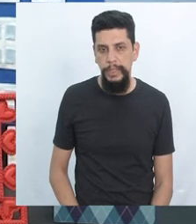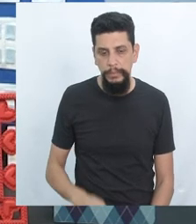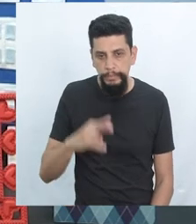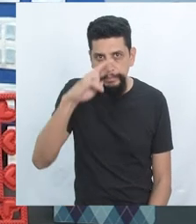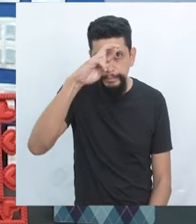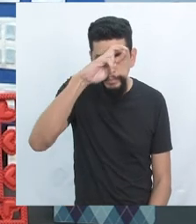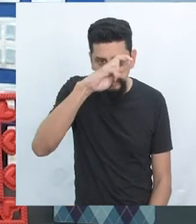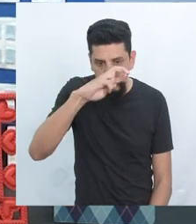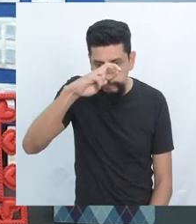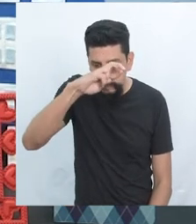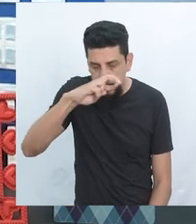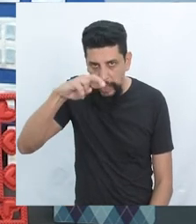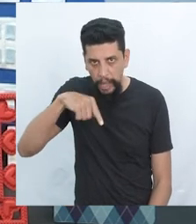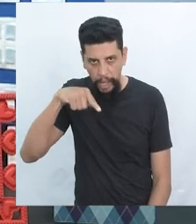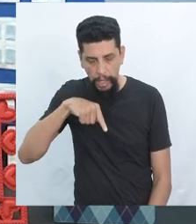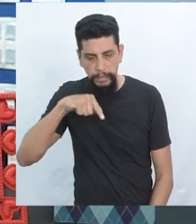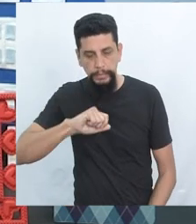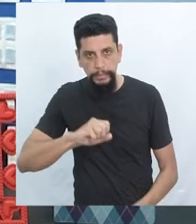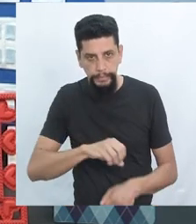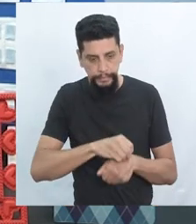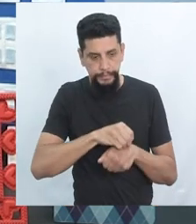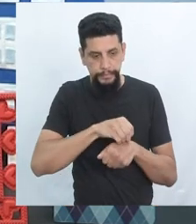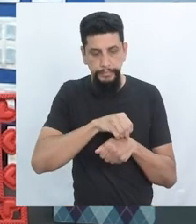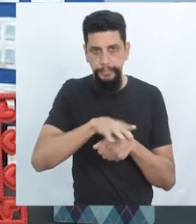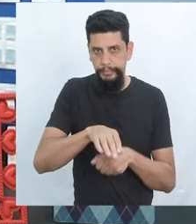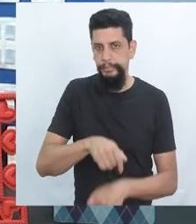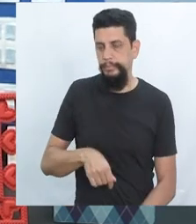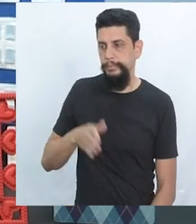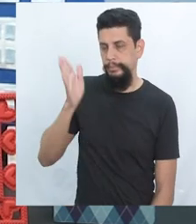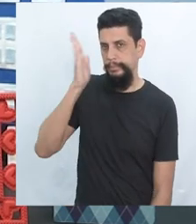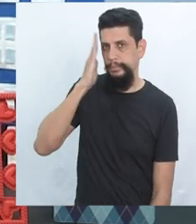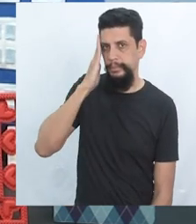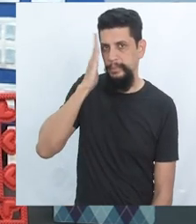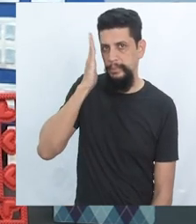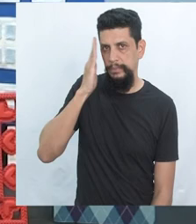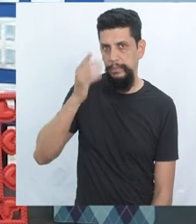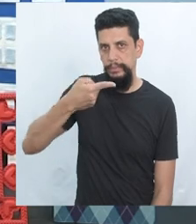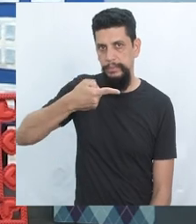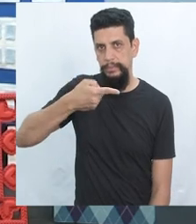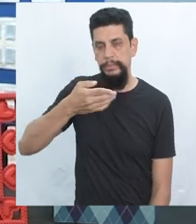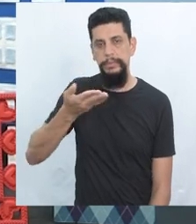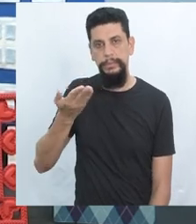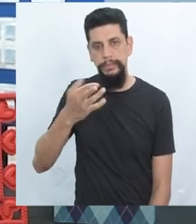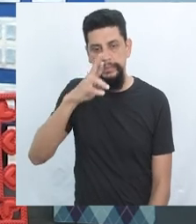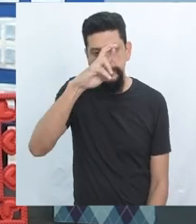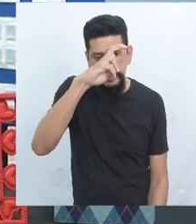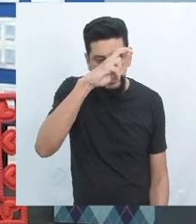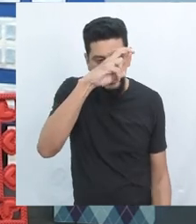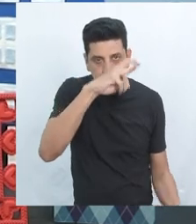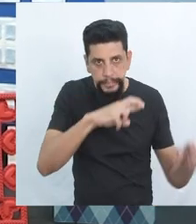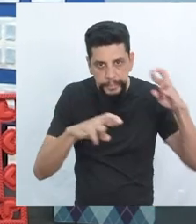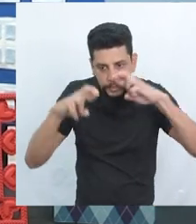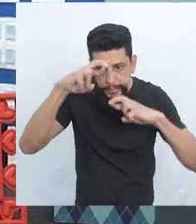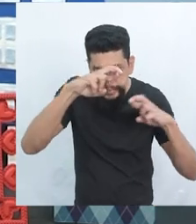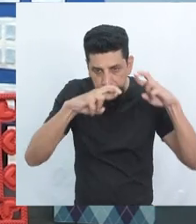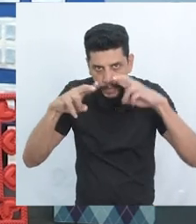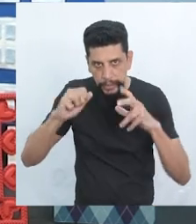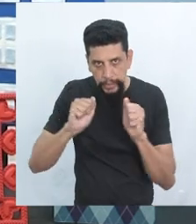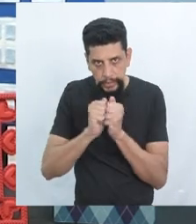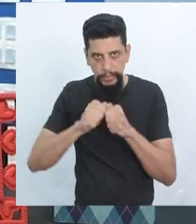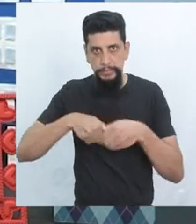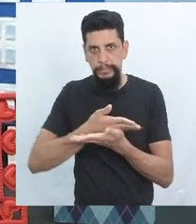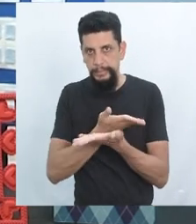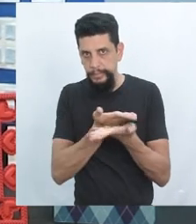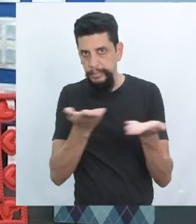é que vai investigar este caso? Ah, já sei, são os nossos detetives